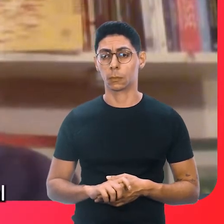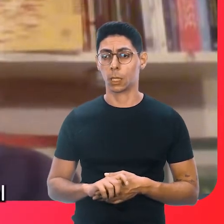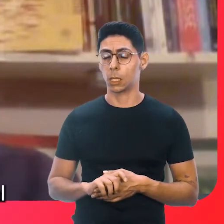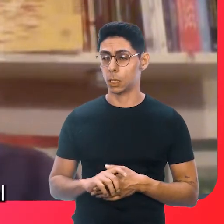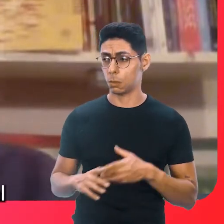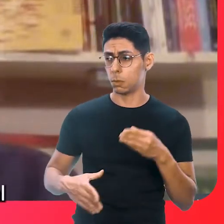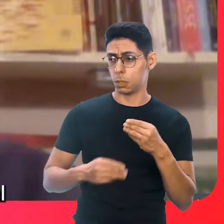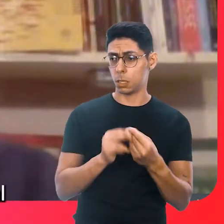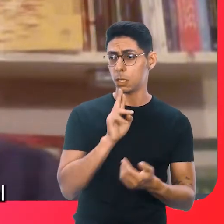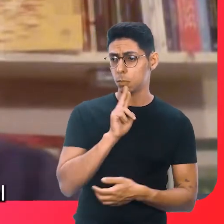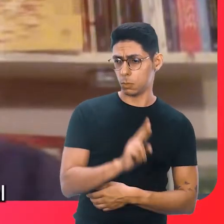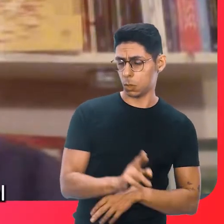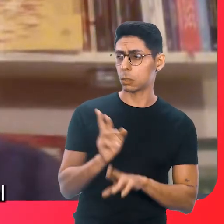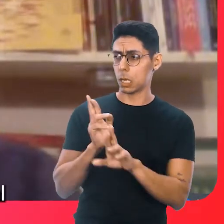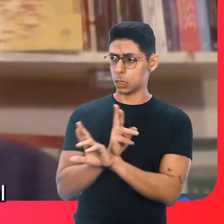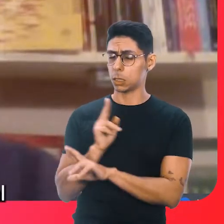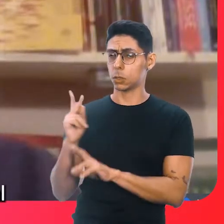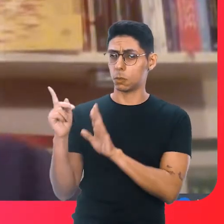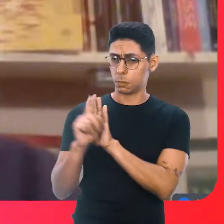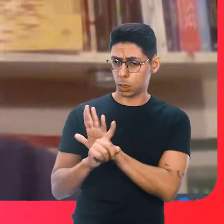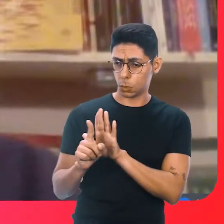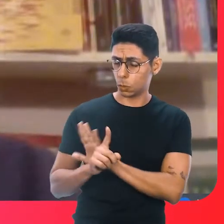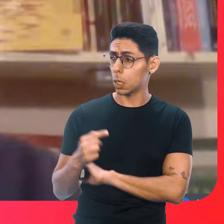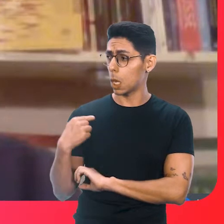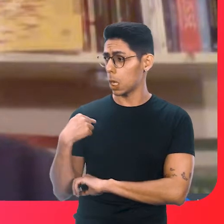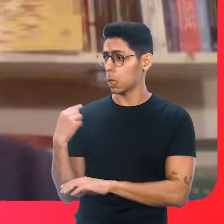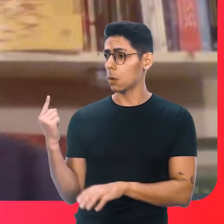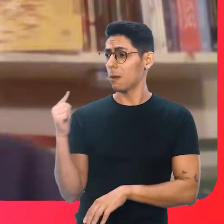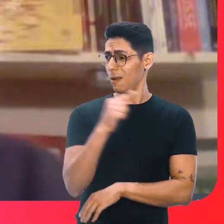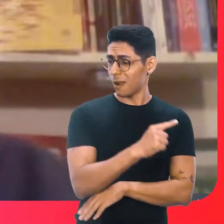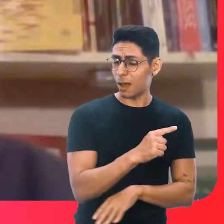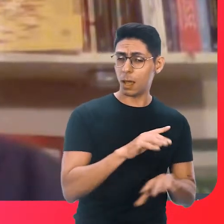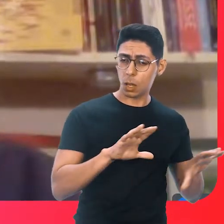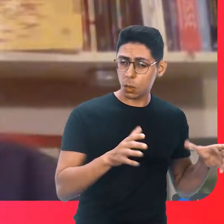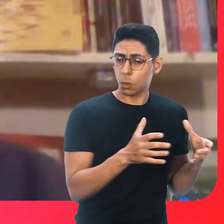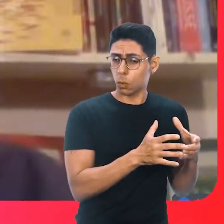pergunta, quando eu estava ainda no movimento social em Santo André,